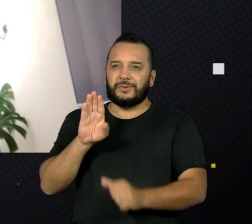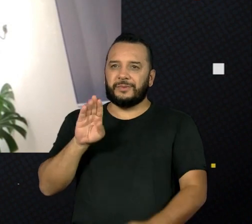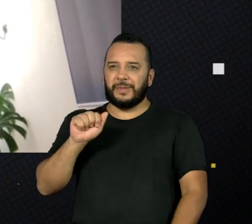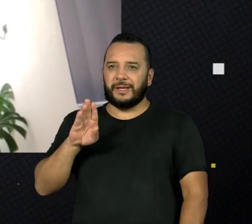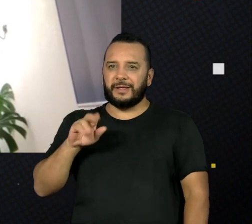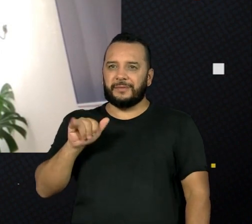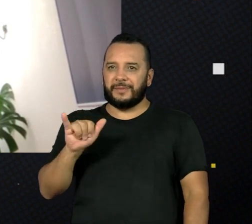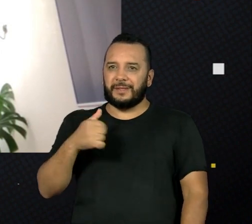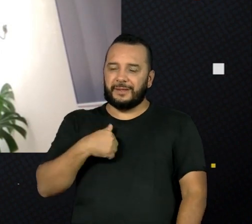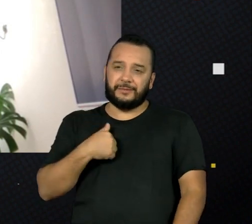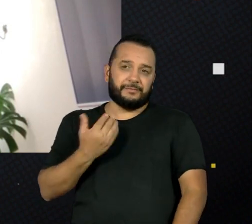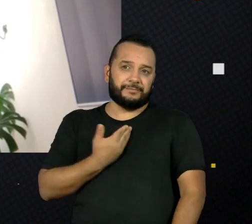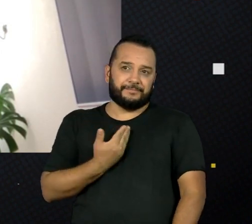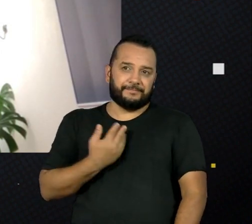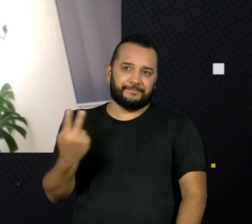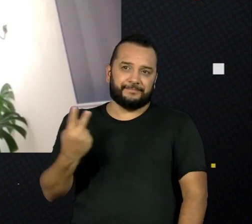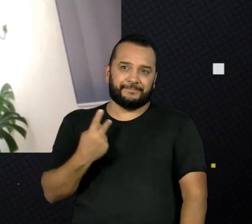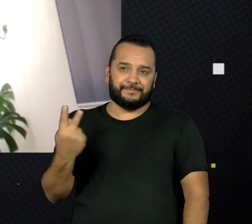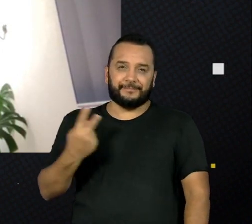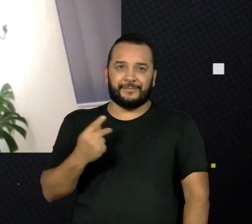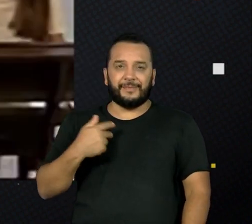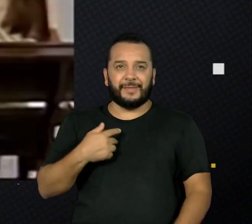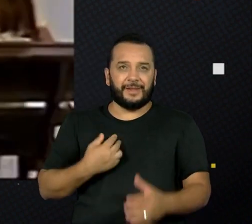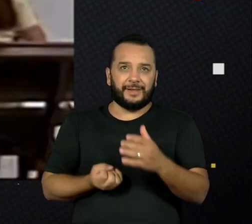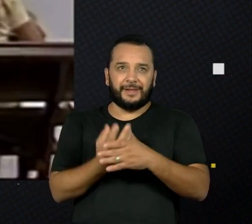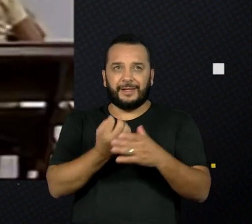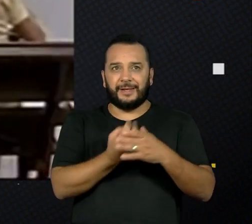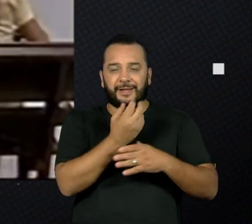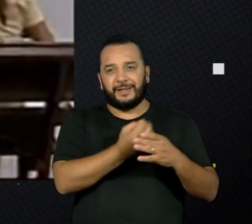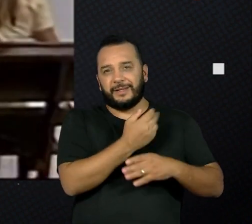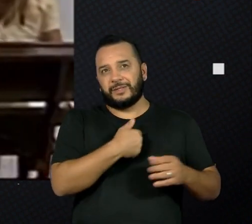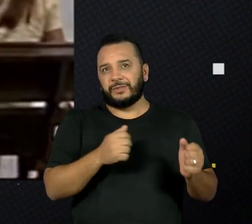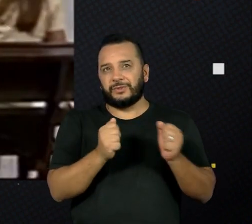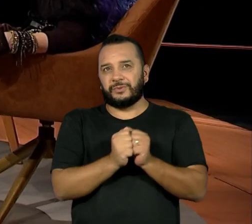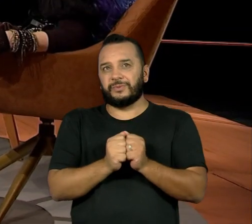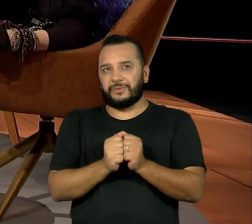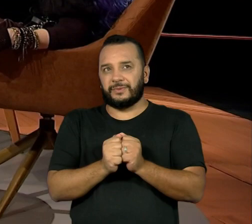ter uma amizade e poder criar juntos.